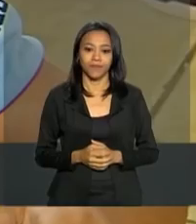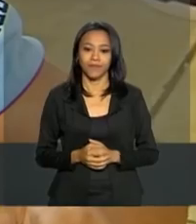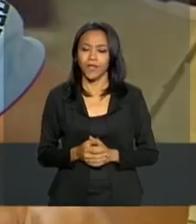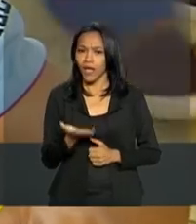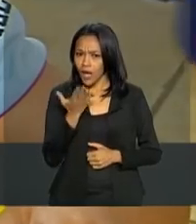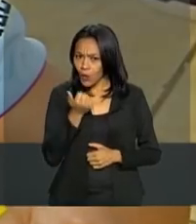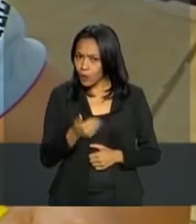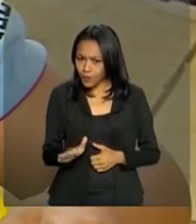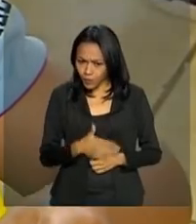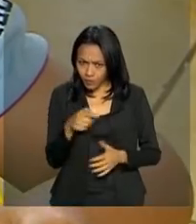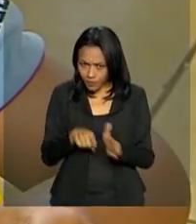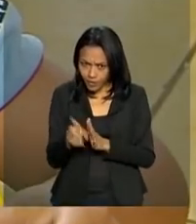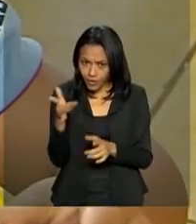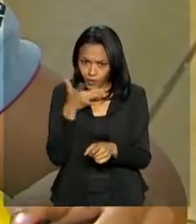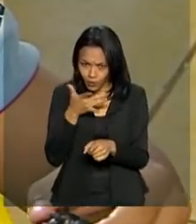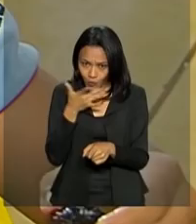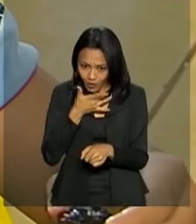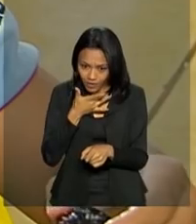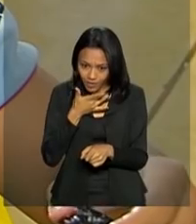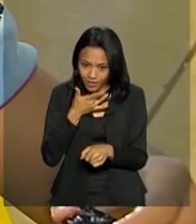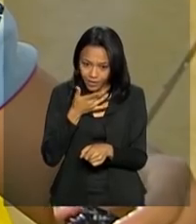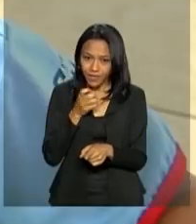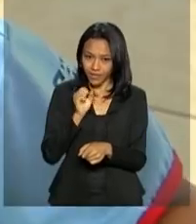comida água só